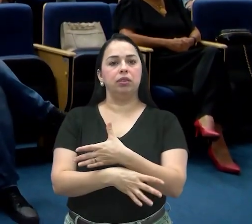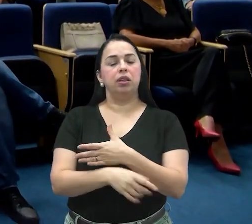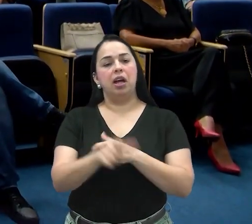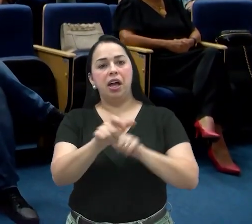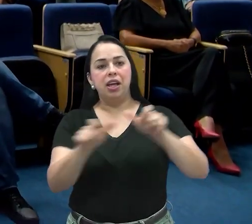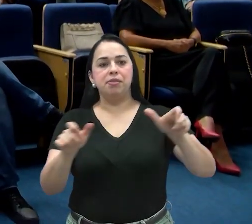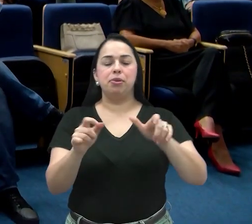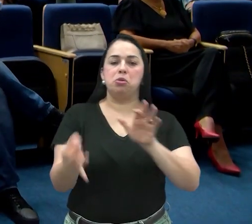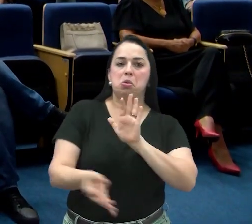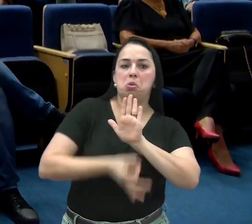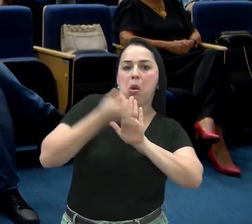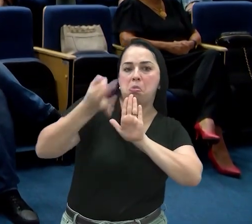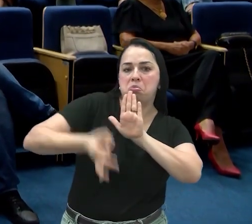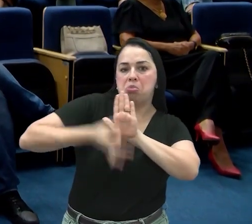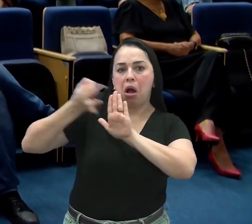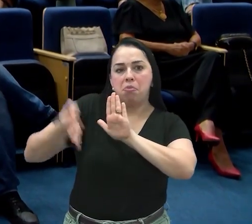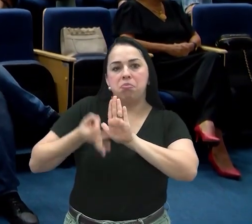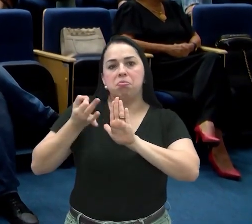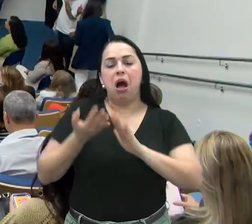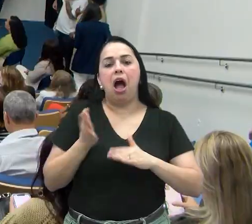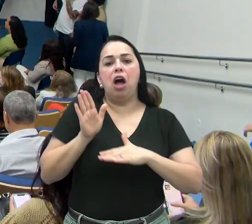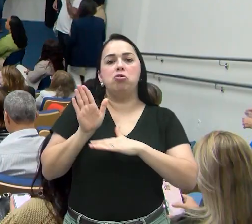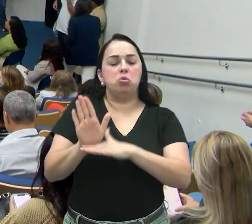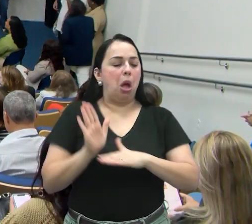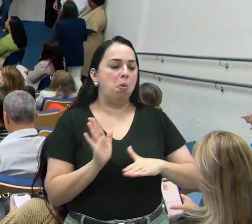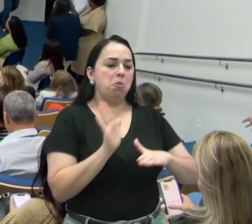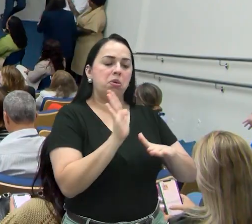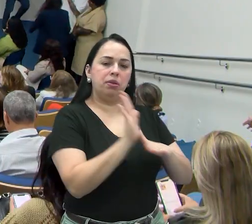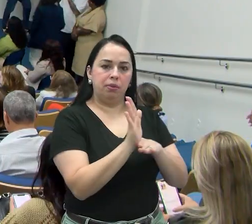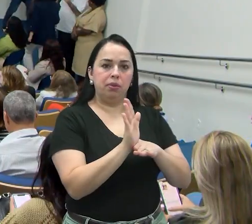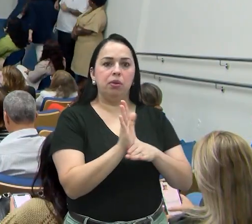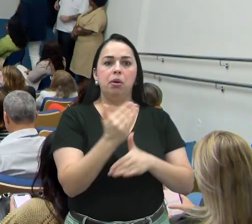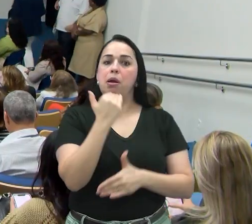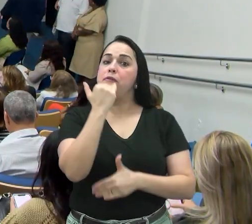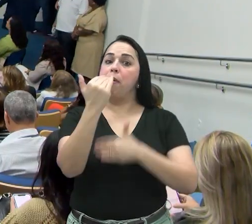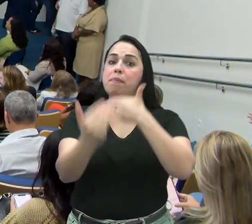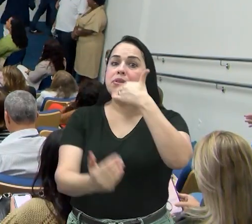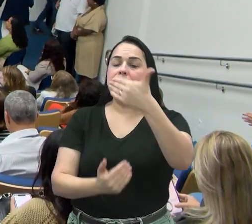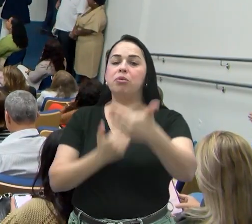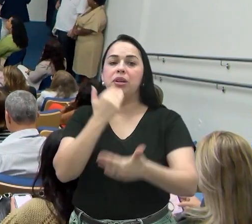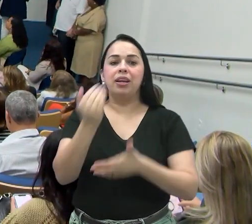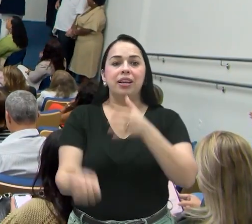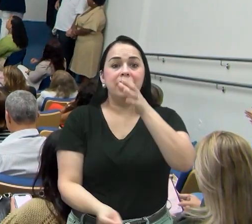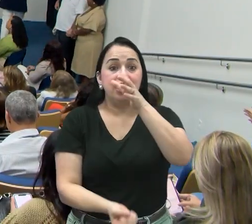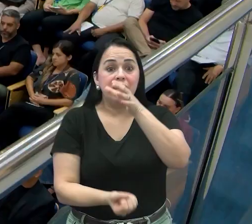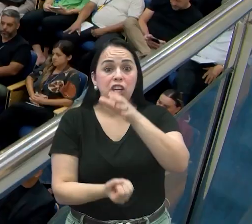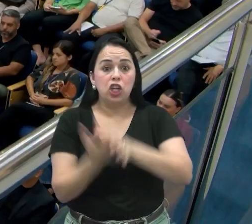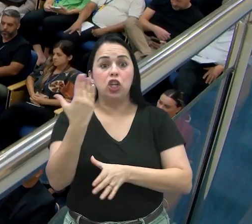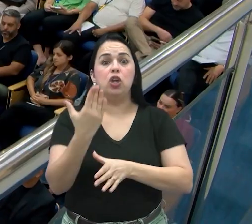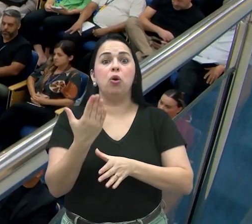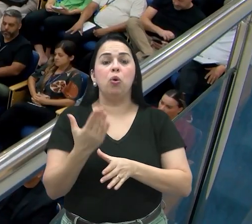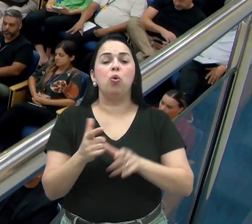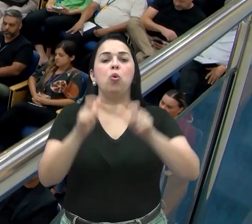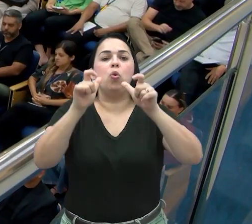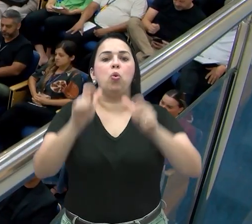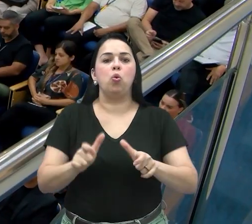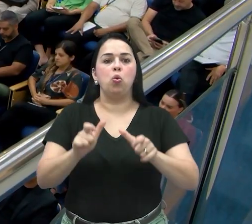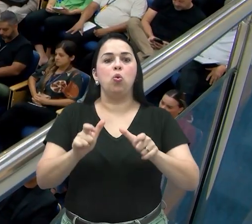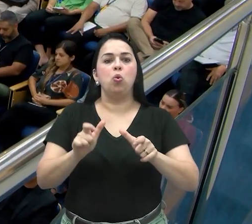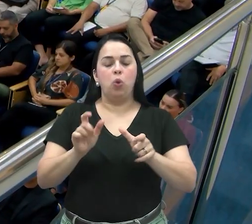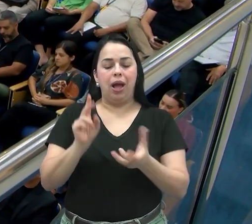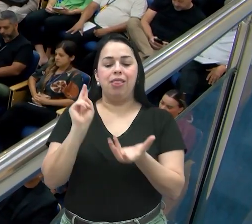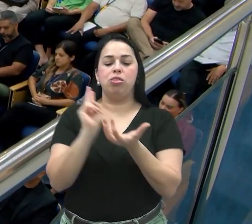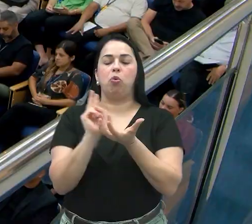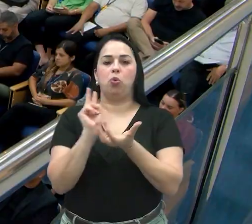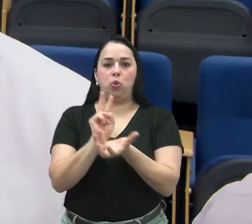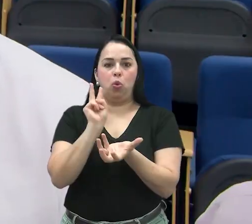resultado, o público contribuiu com sugestões para ampliar o trabalho realizado. Um dos pedidos foi para a criação de mais uma unidade do